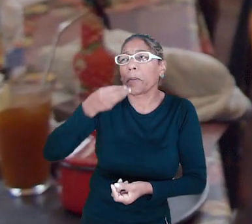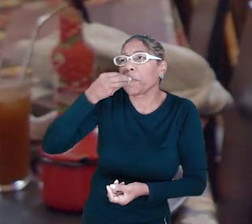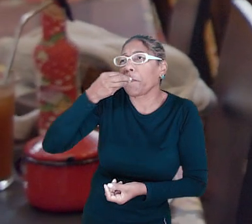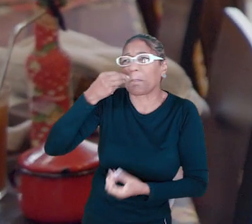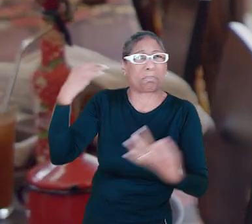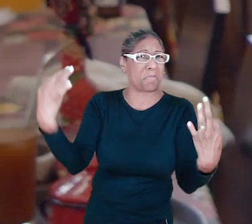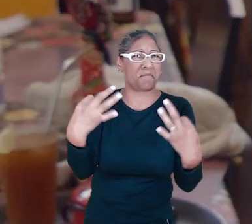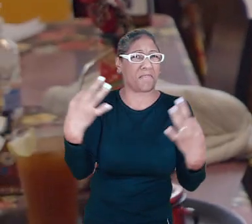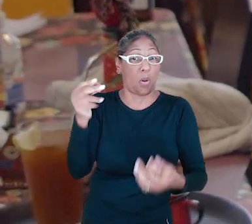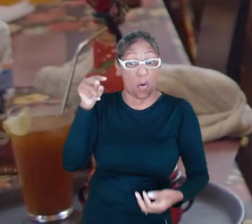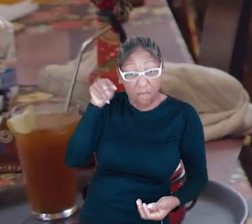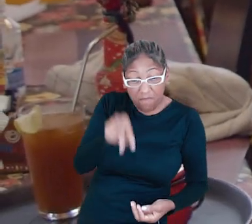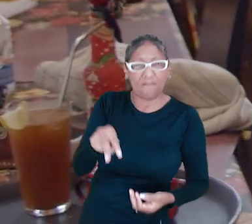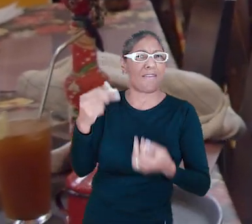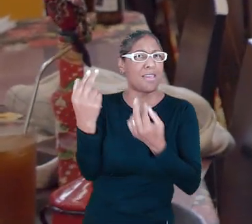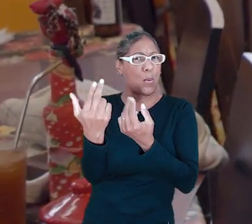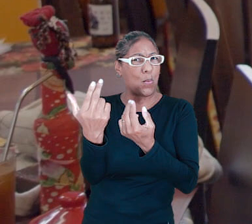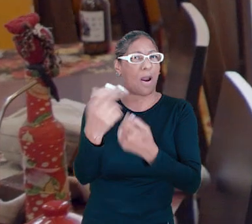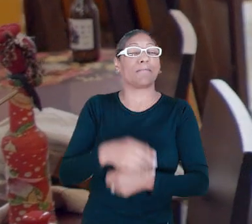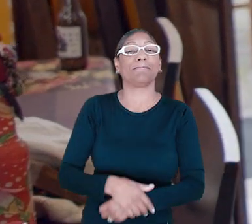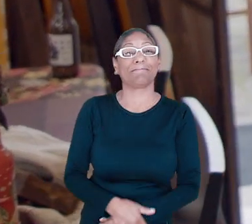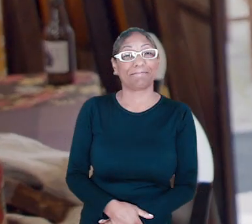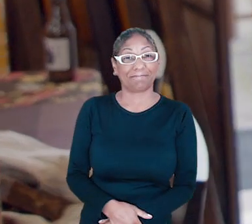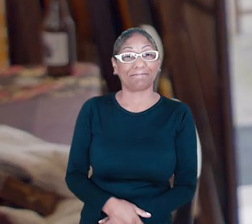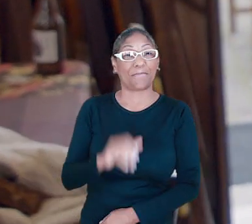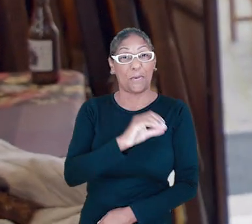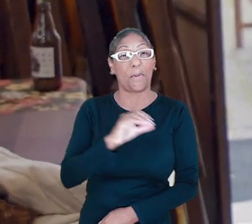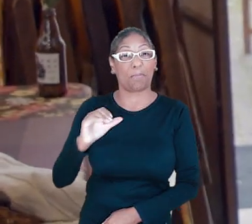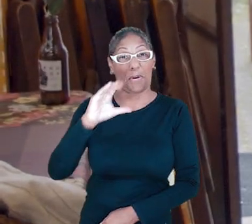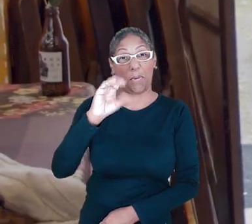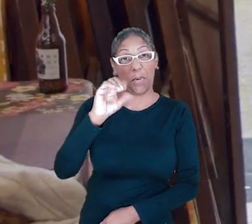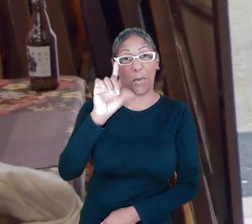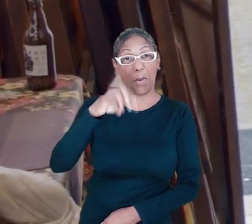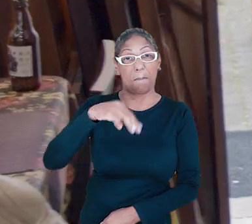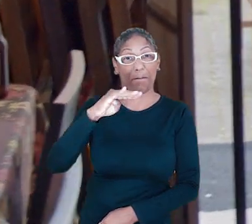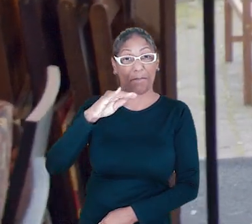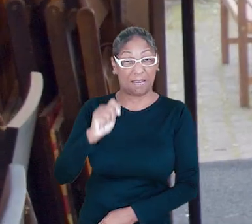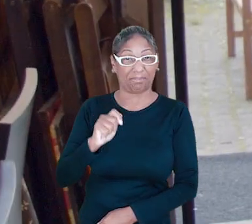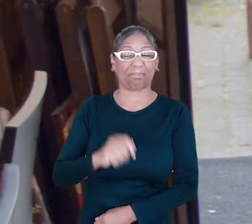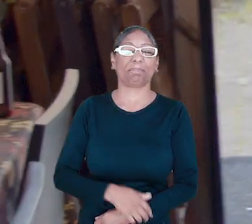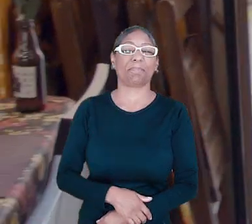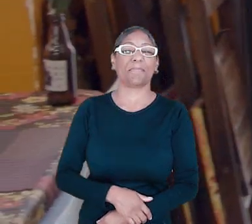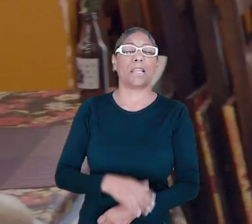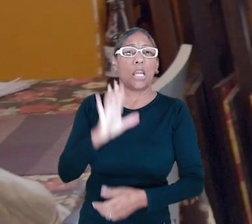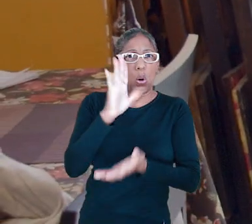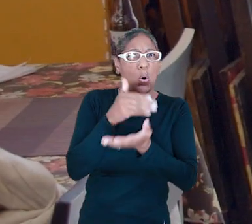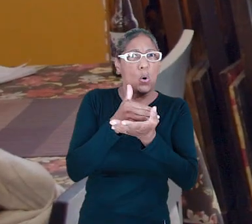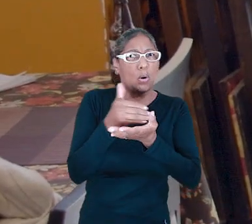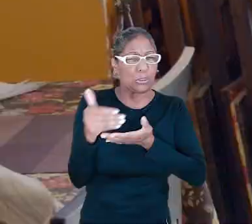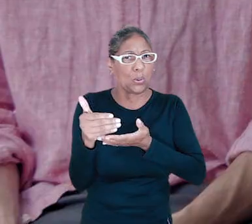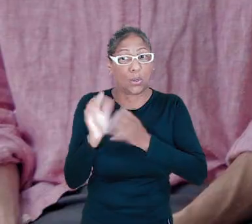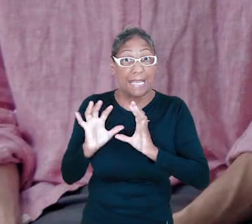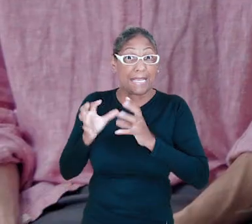é idêntico ao resultado da Colômbia. Mulher coloca cesto com buñuelos sobre a mesa. E no fim das contas, apesar de no início